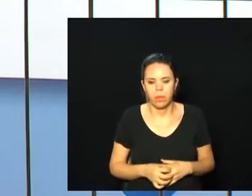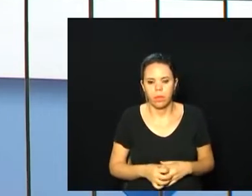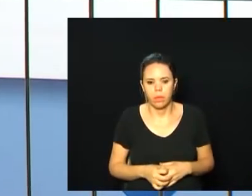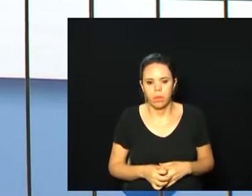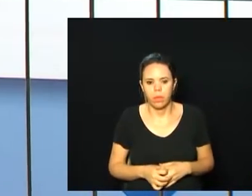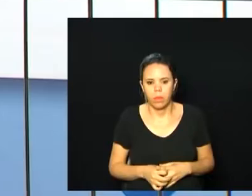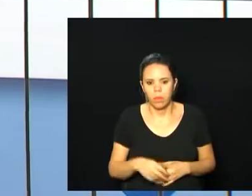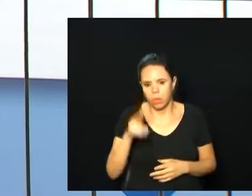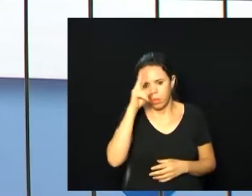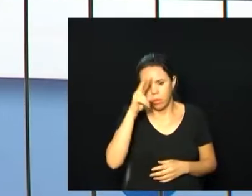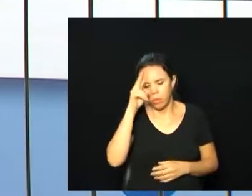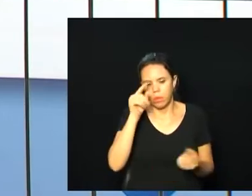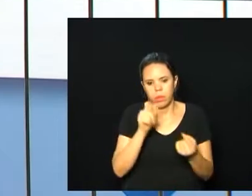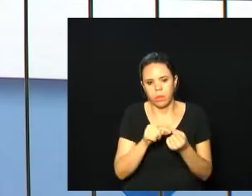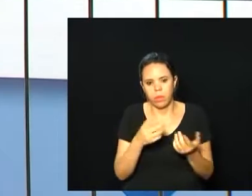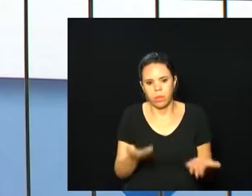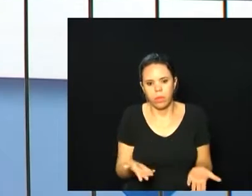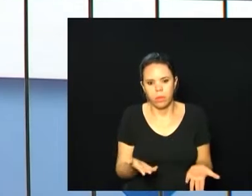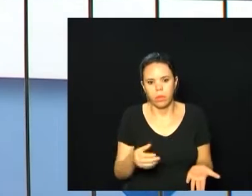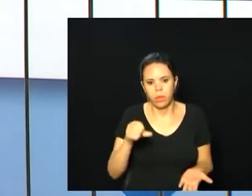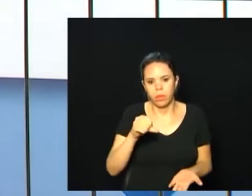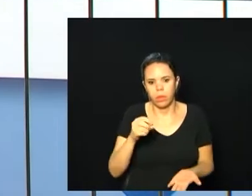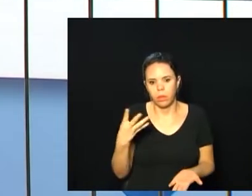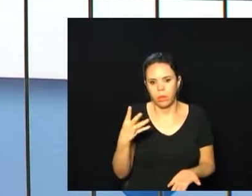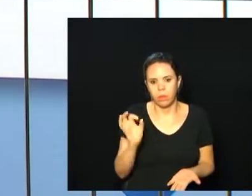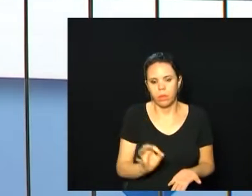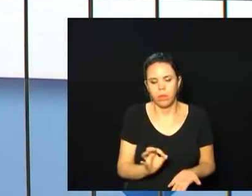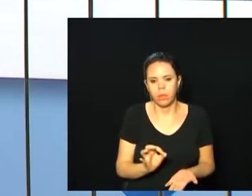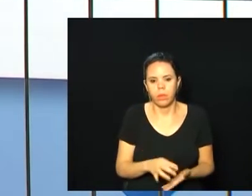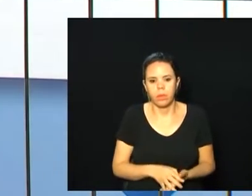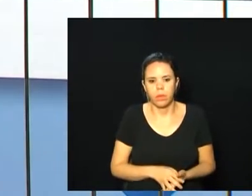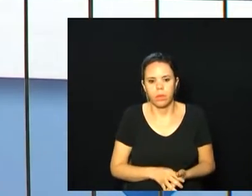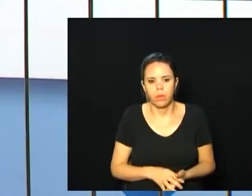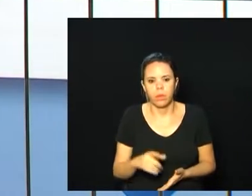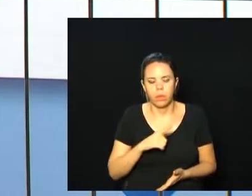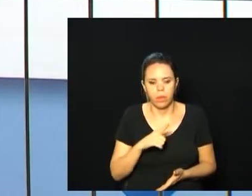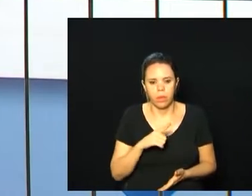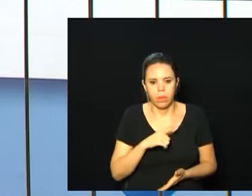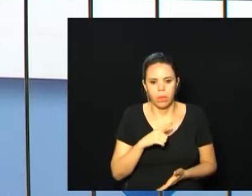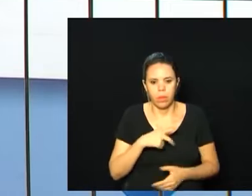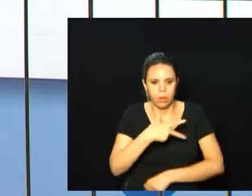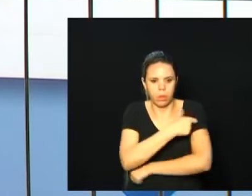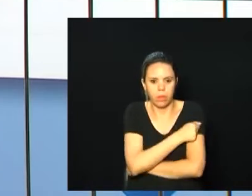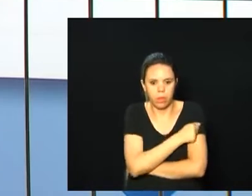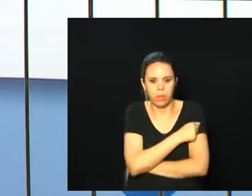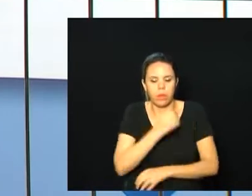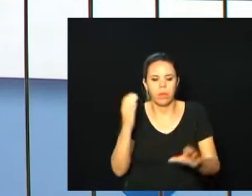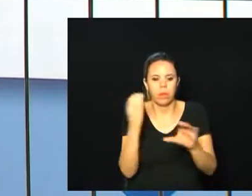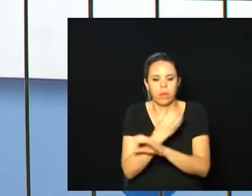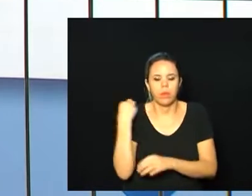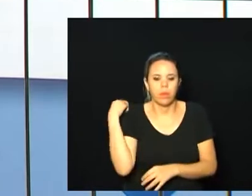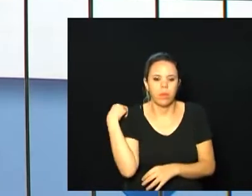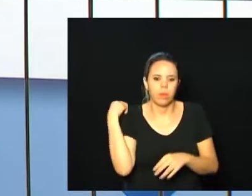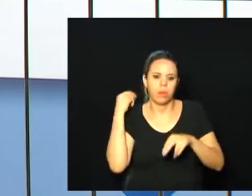a gente lembra que o objetivo é que 94% tenha aí essa vacinação completa,